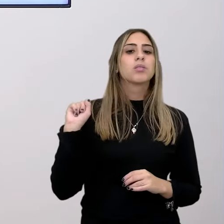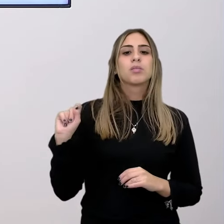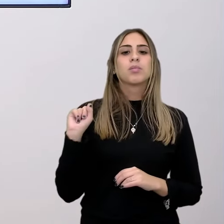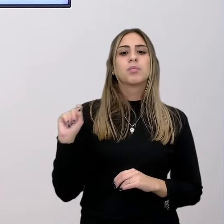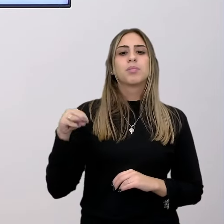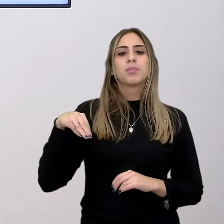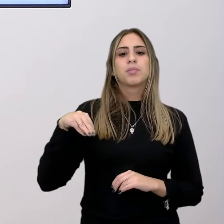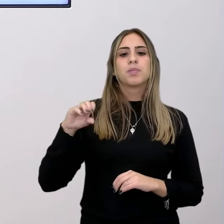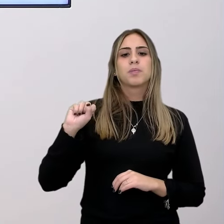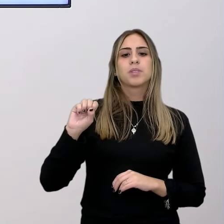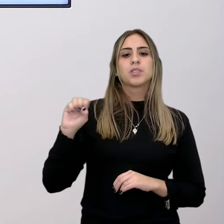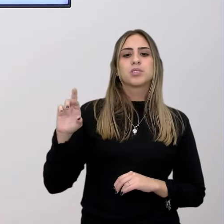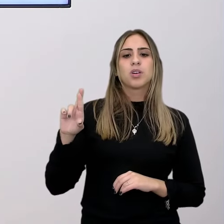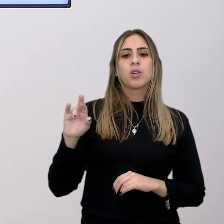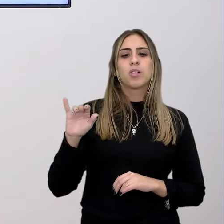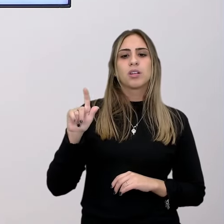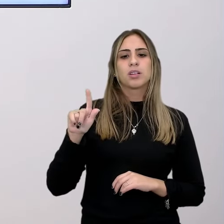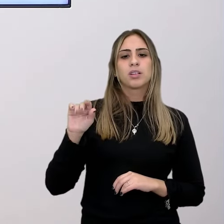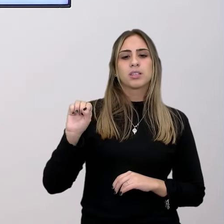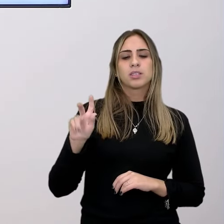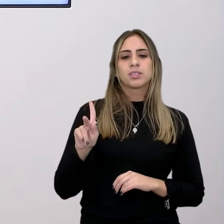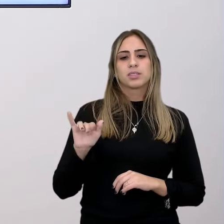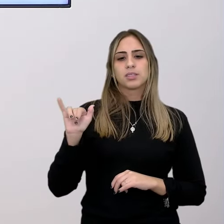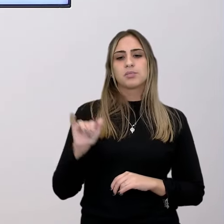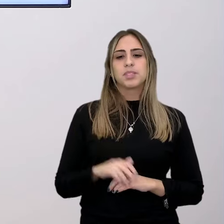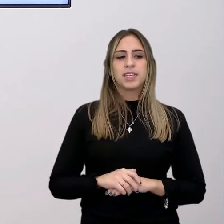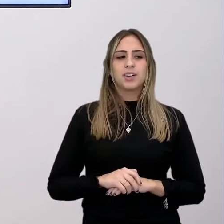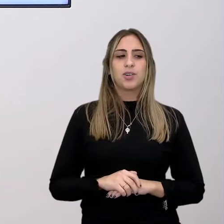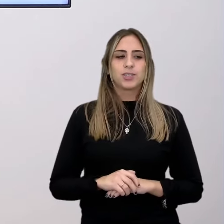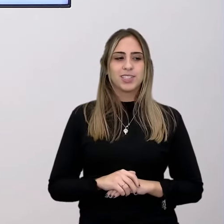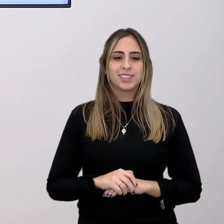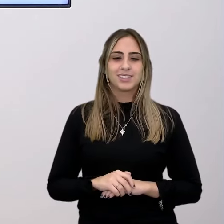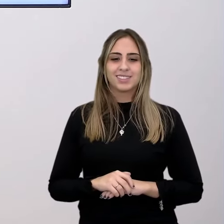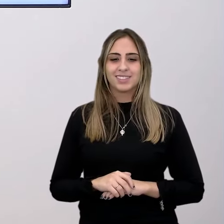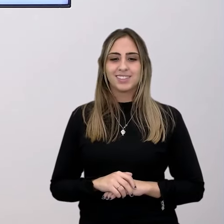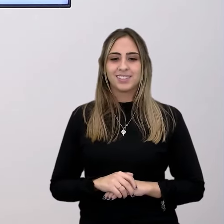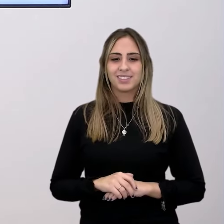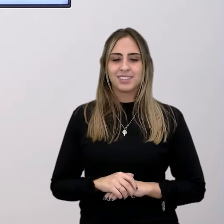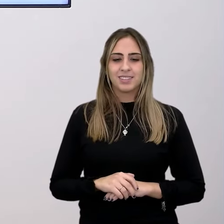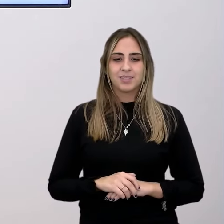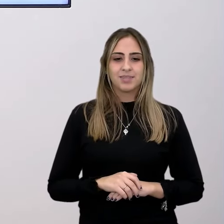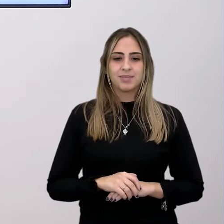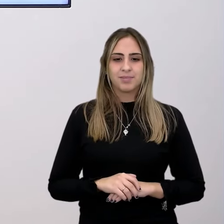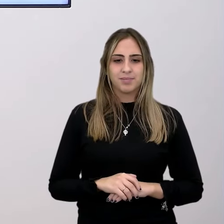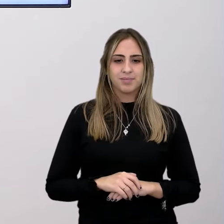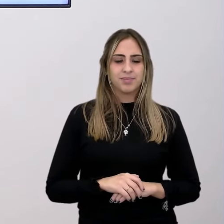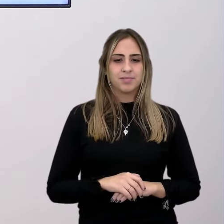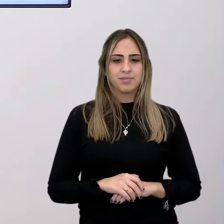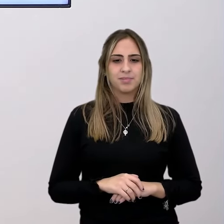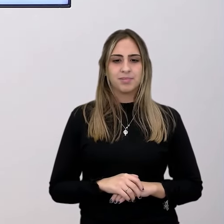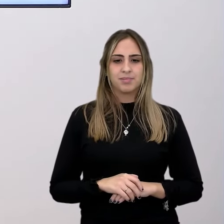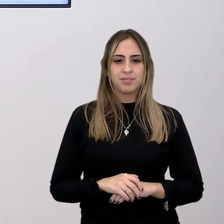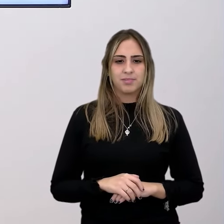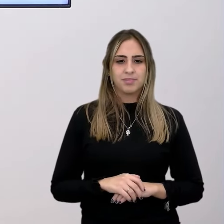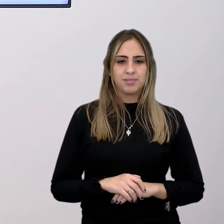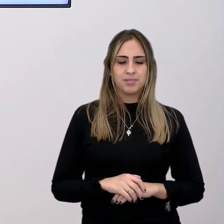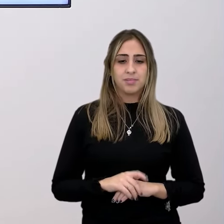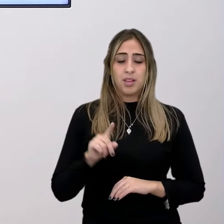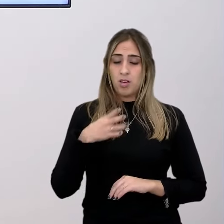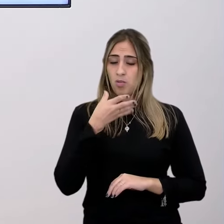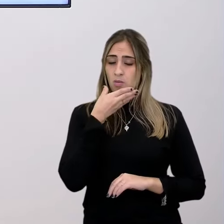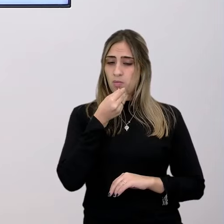que o os olhos que os olhos que era compositor pera aí gente o mussorgsky é